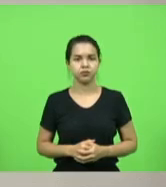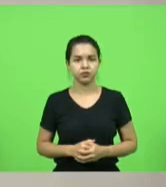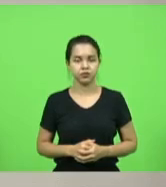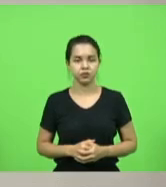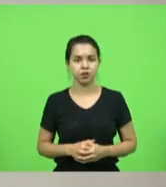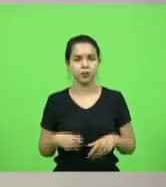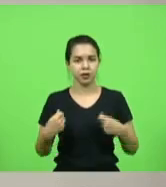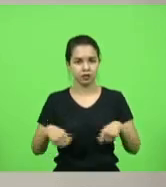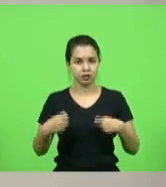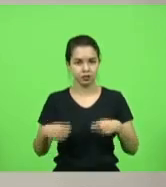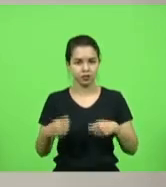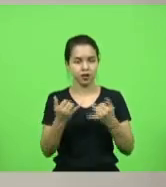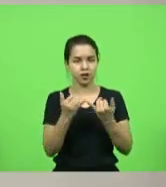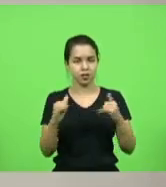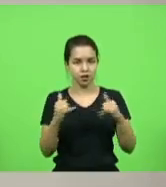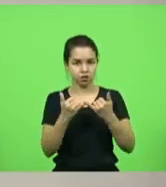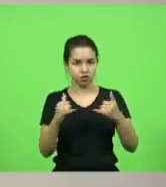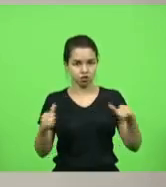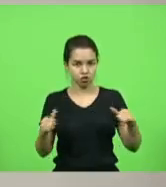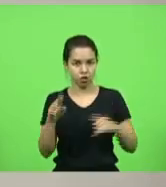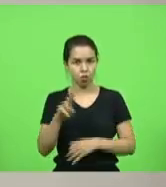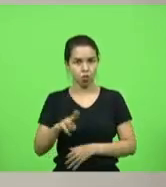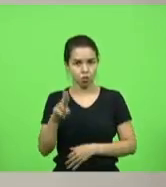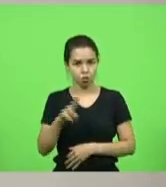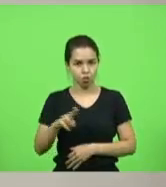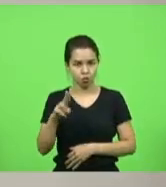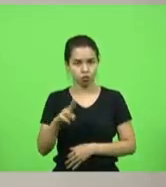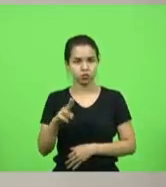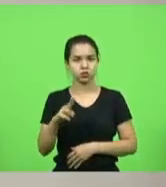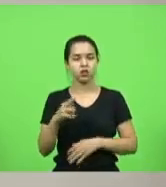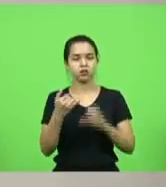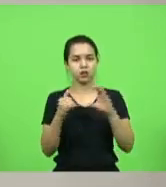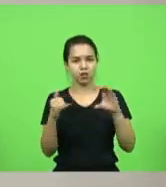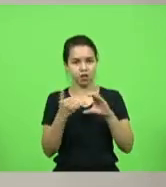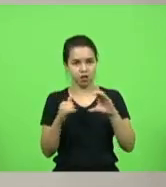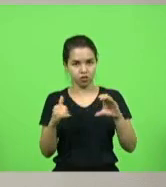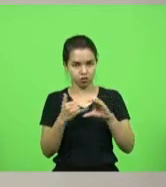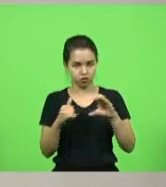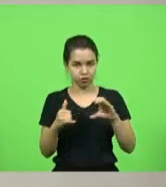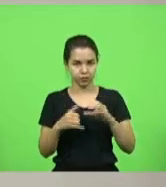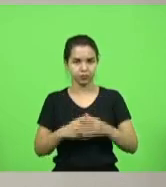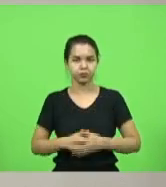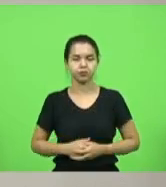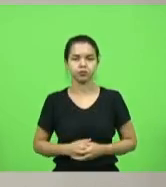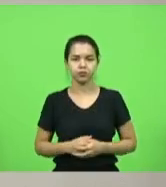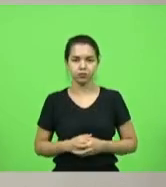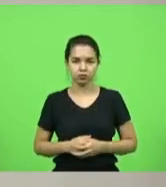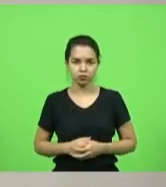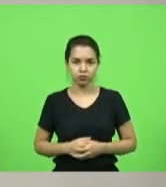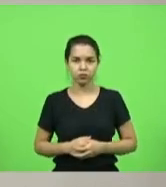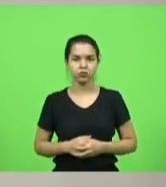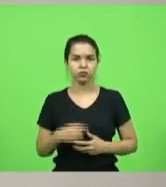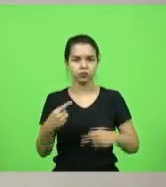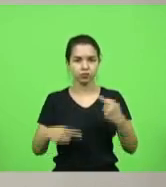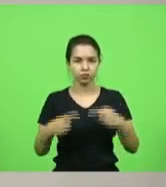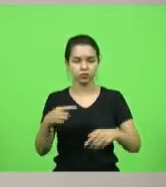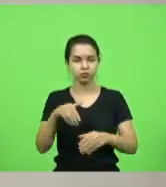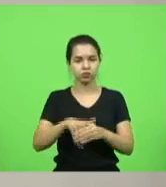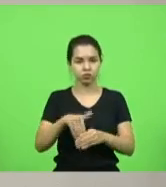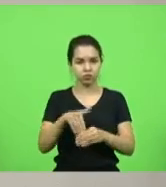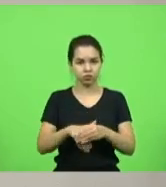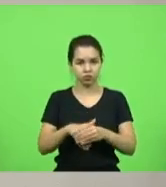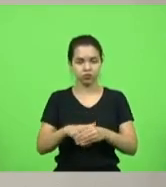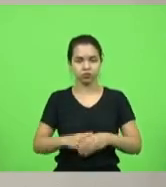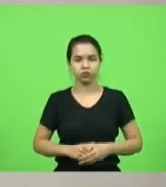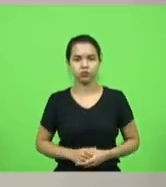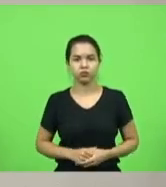eletrodependentes, usuárias dos serviços da Celesc, em discussão. Não havendo quem queira discutir, em votação. Deputados que aprovam,